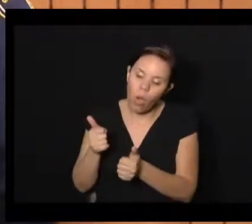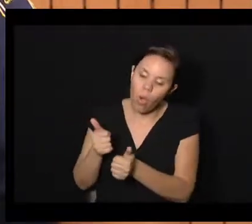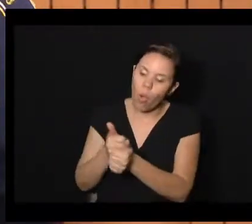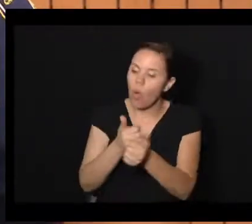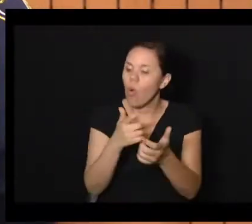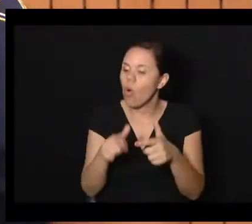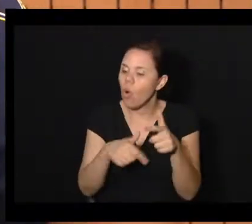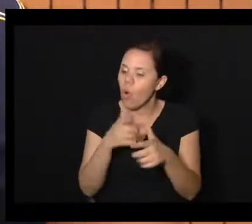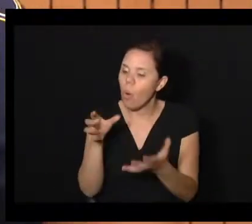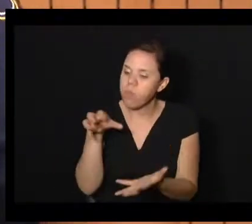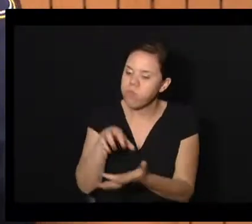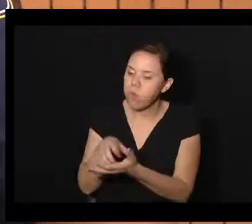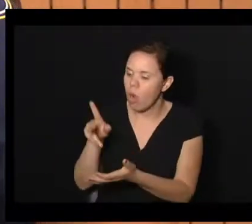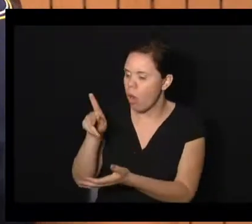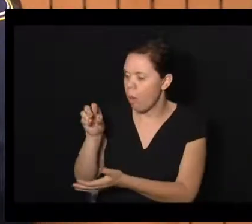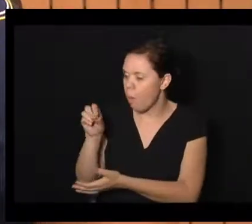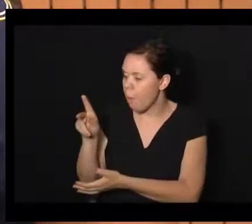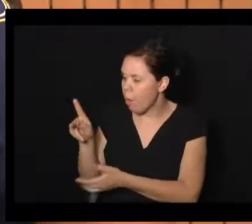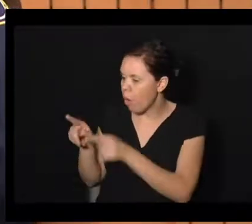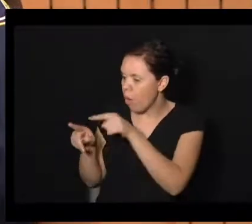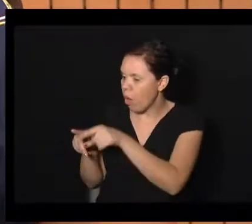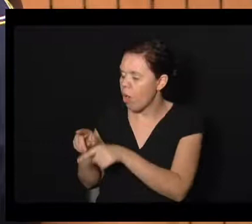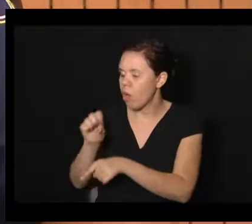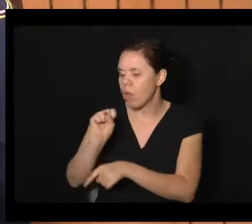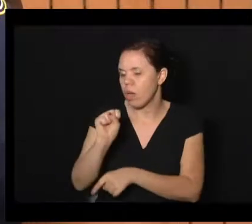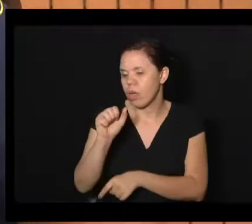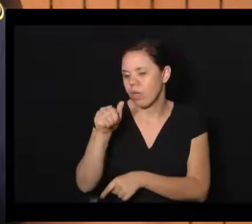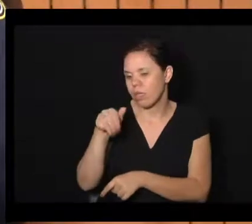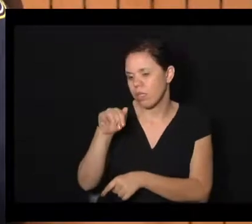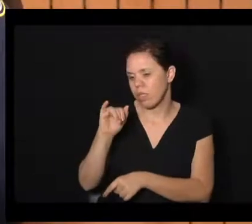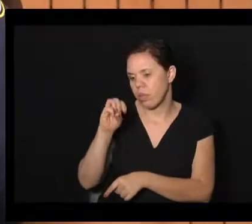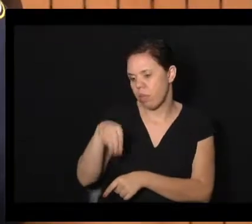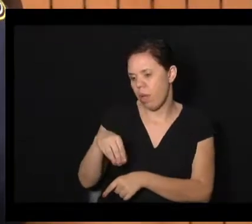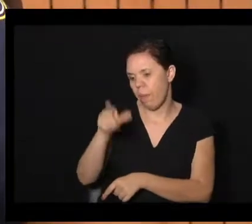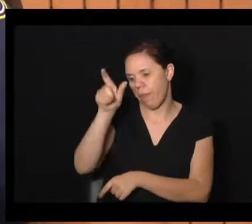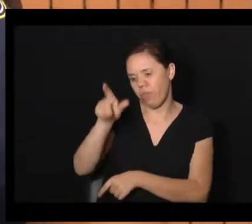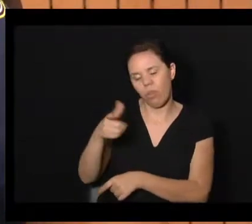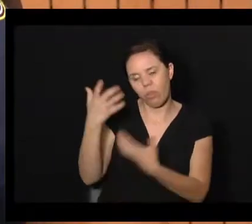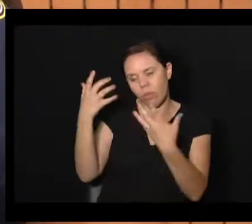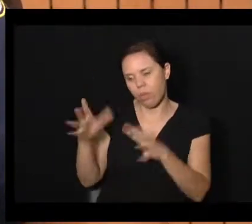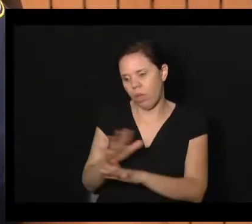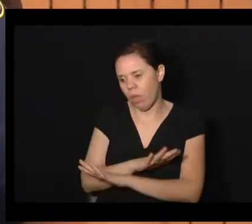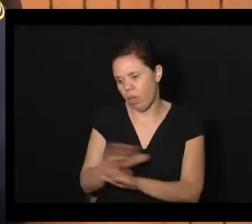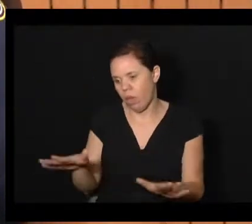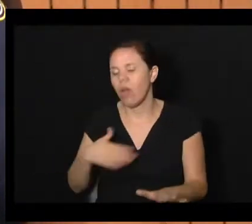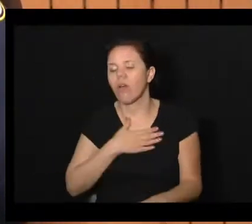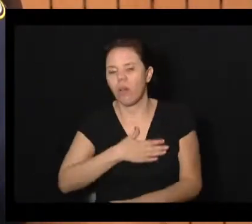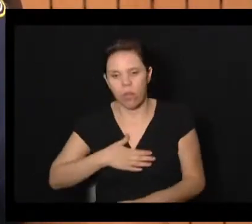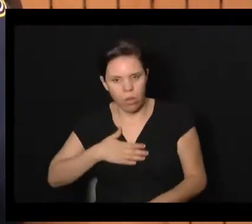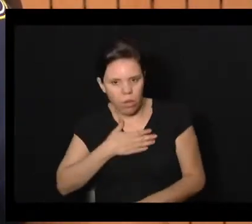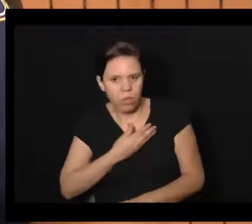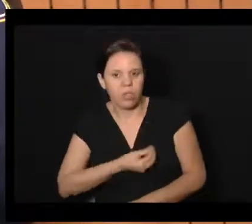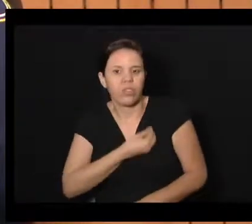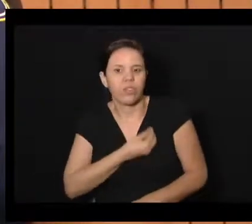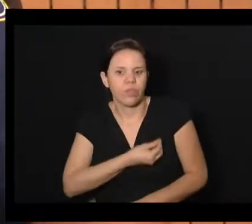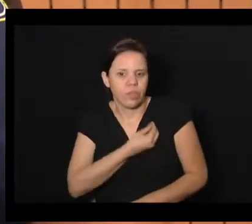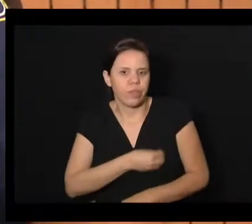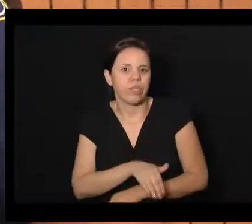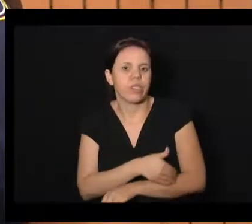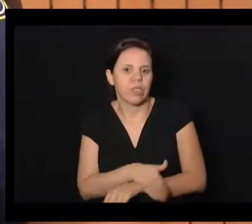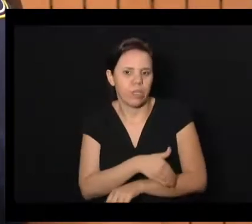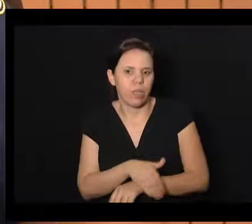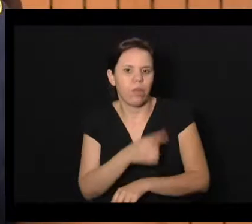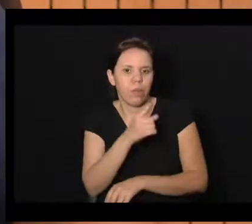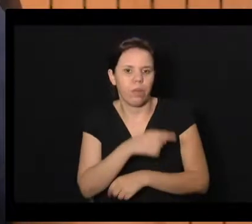ao centro pop quer ser conduzido aos a mim a pessoa se nega por que a pessoa gosta de permanecer naquela condição